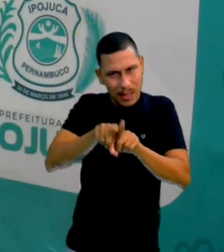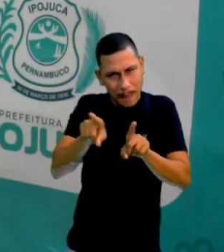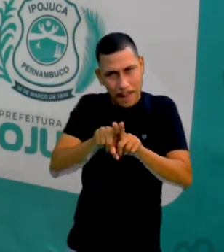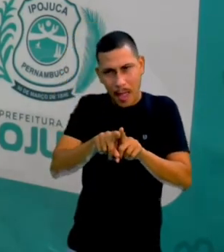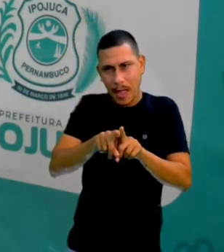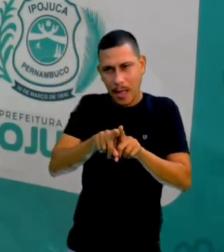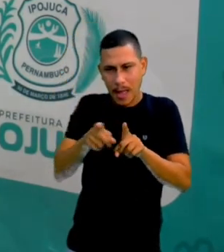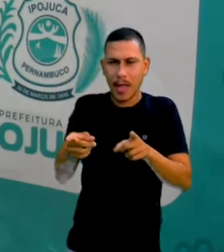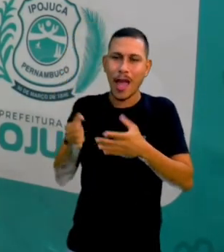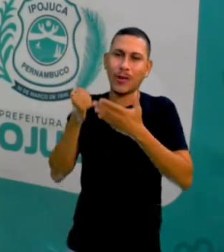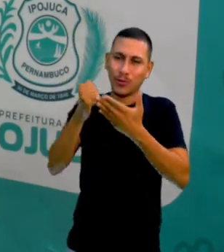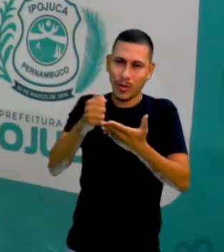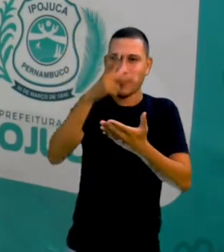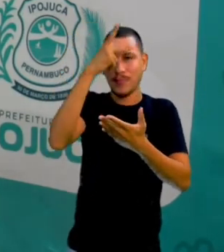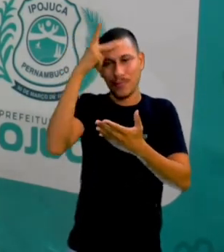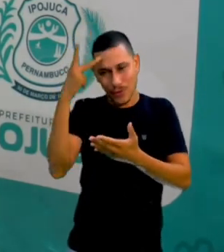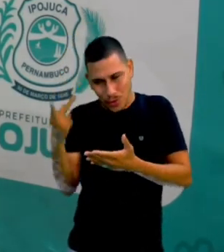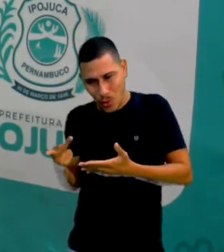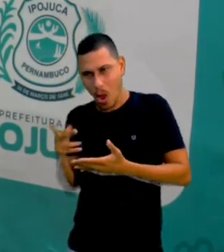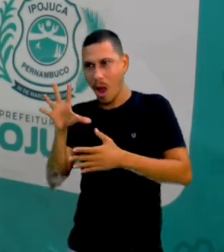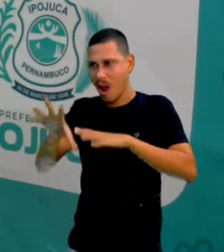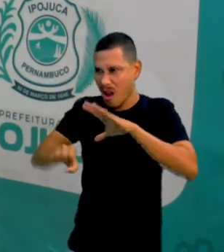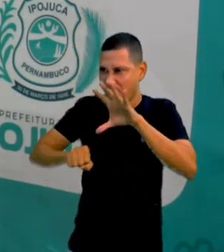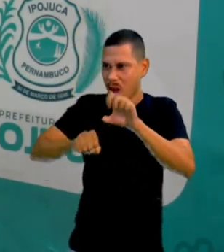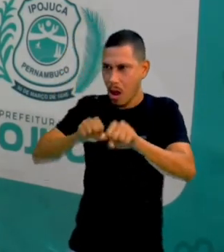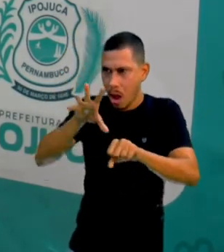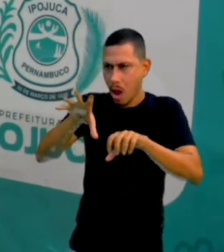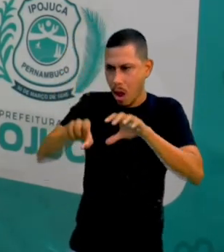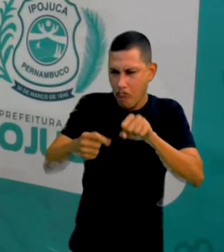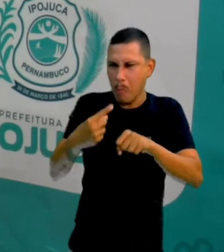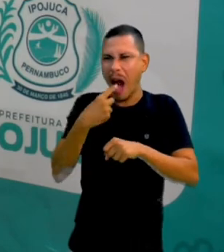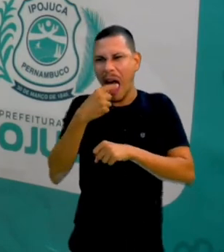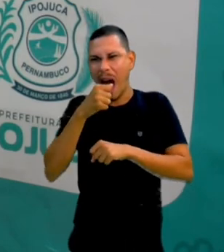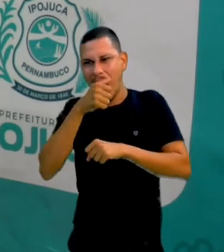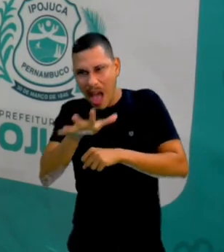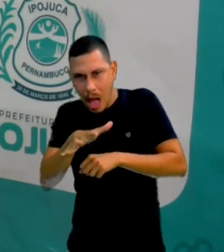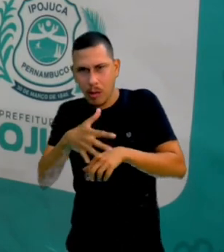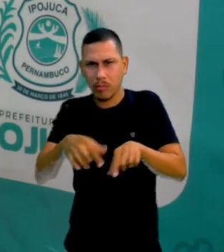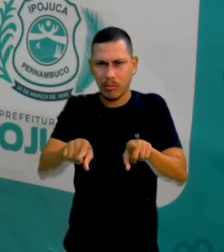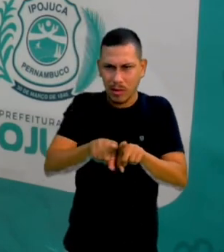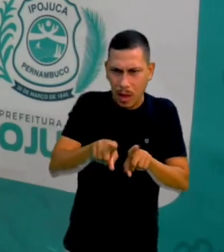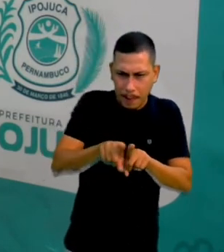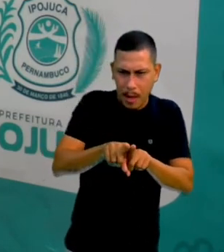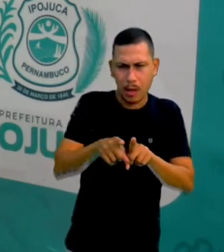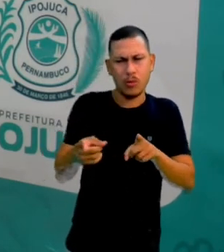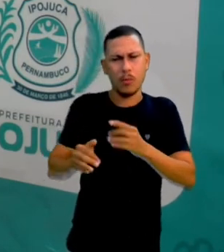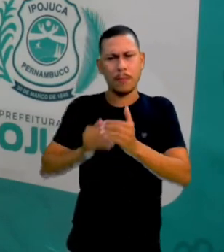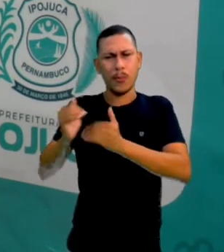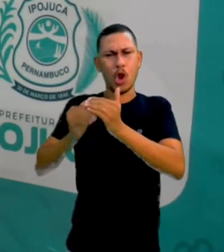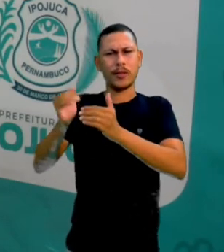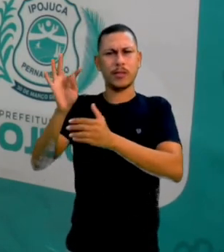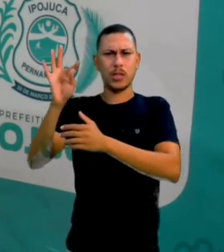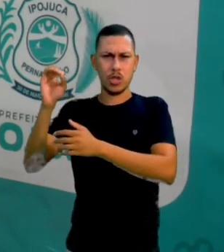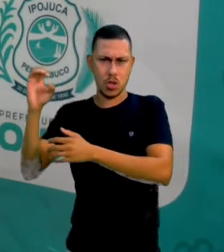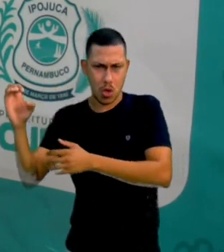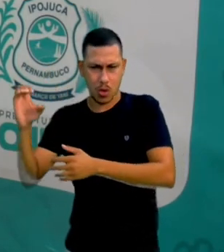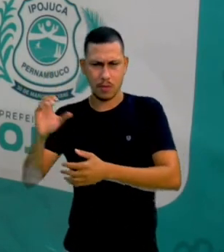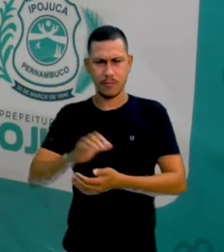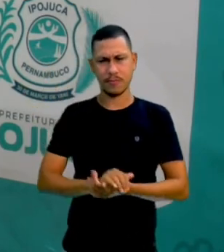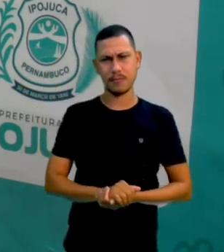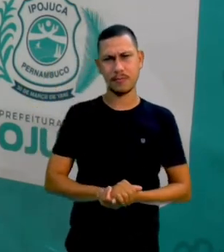tomar atitudes como essa, de se acabar caminhando para um processo de bulimia.